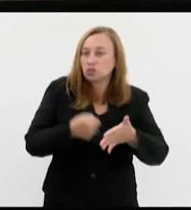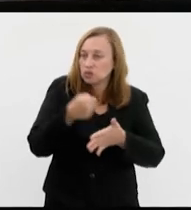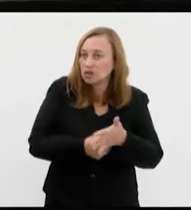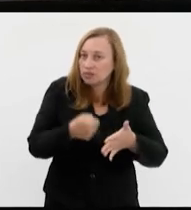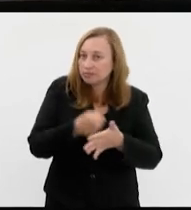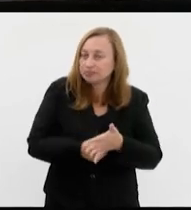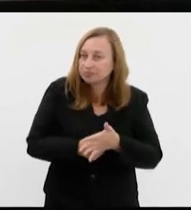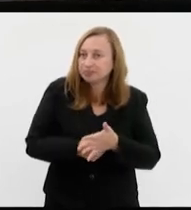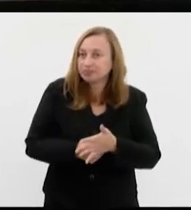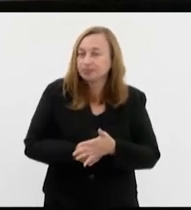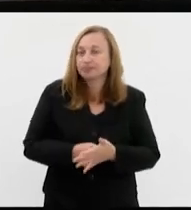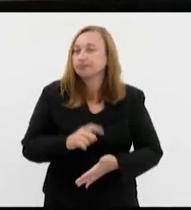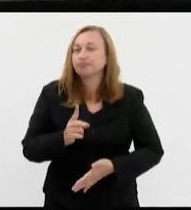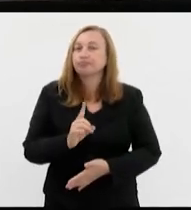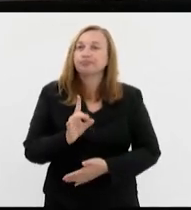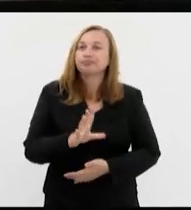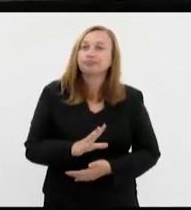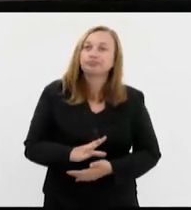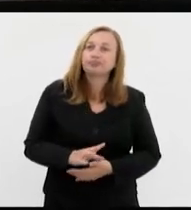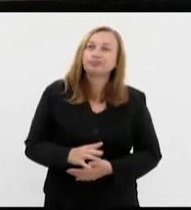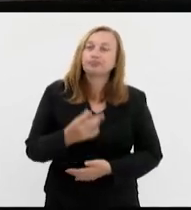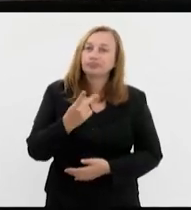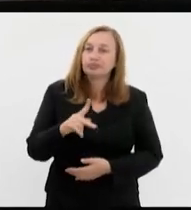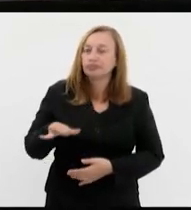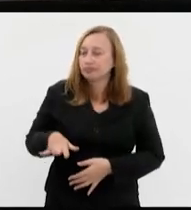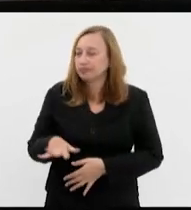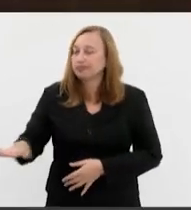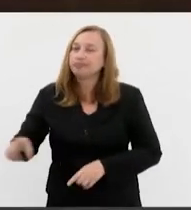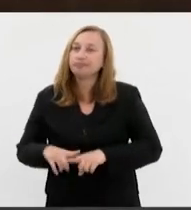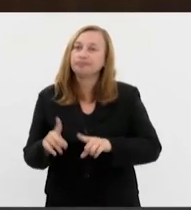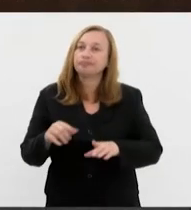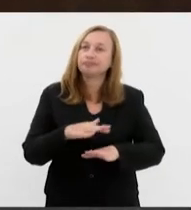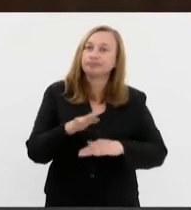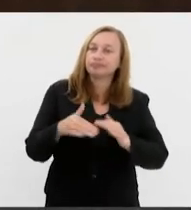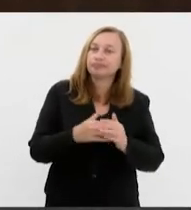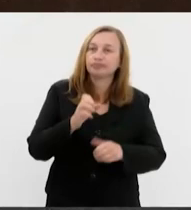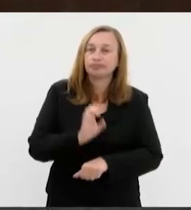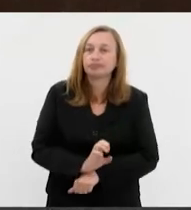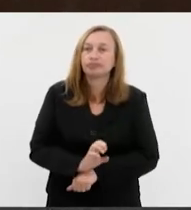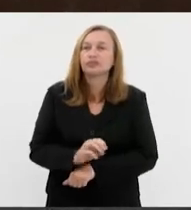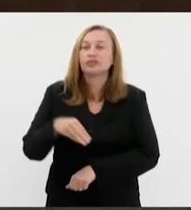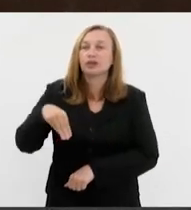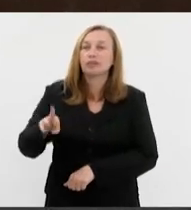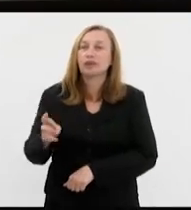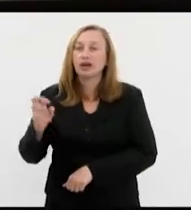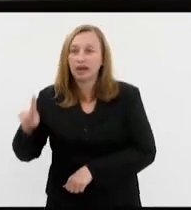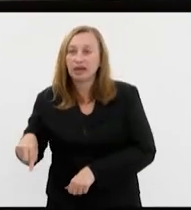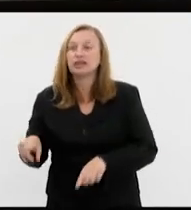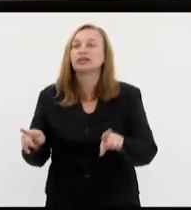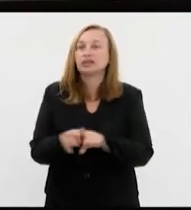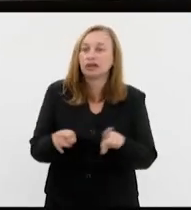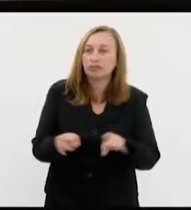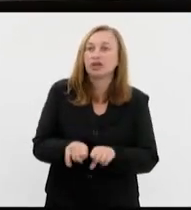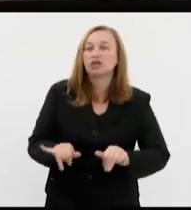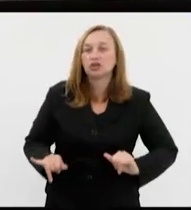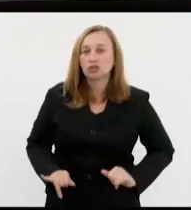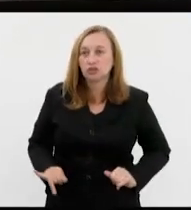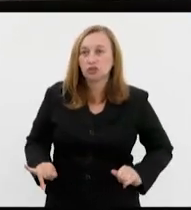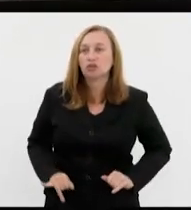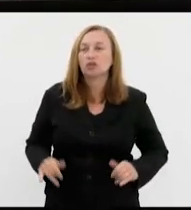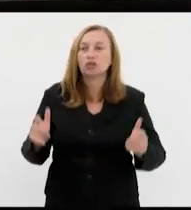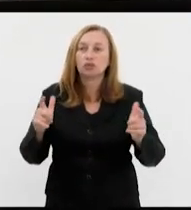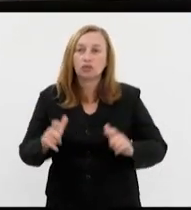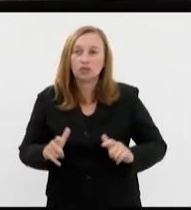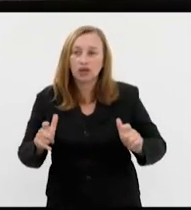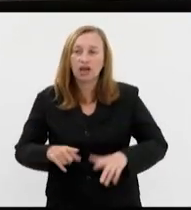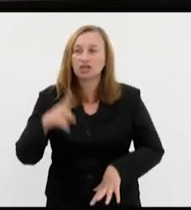lutadora não apenas da sua comunidade, mas de todo o Estado. A Maré também sofre, por ser uma área